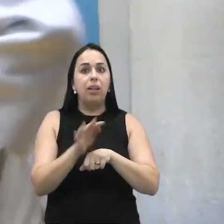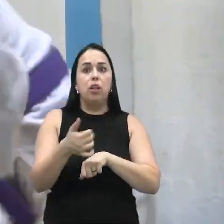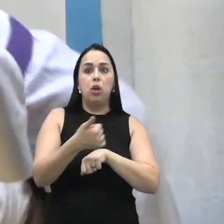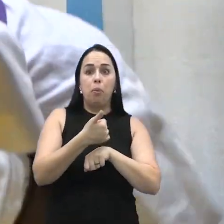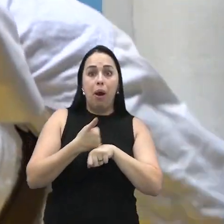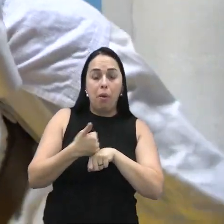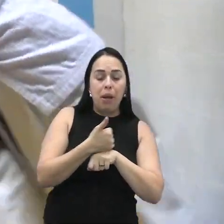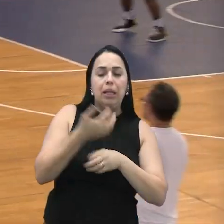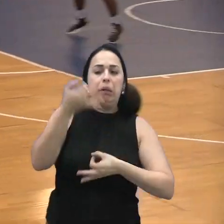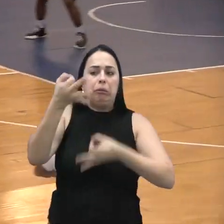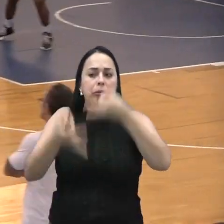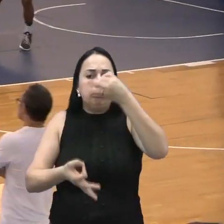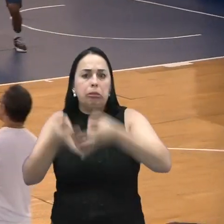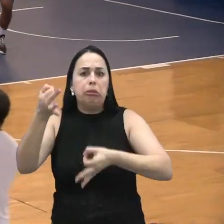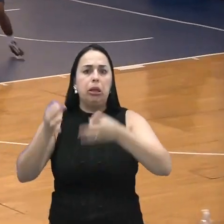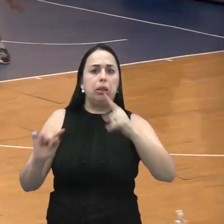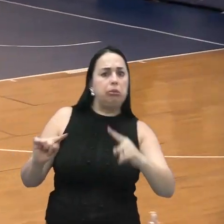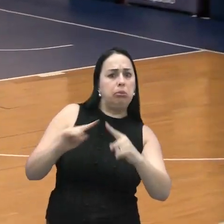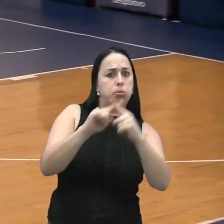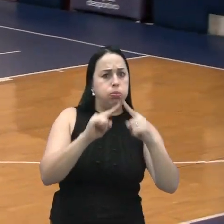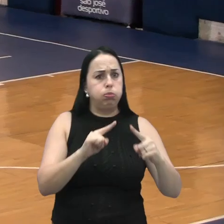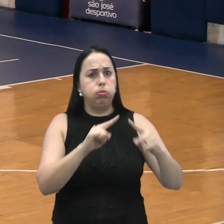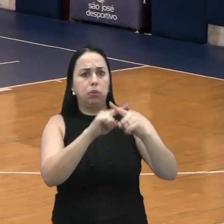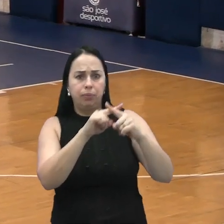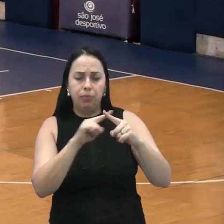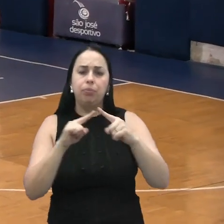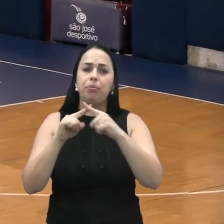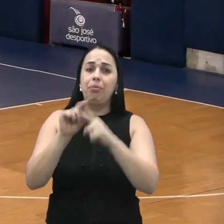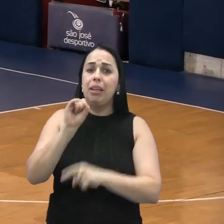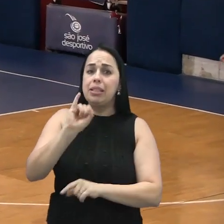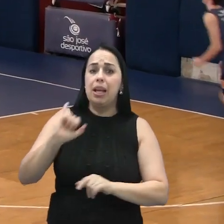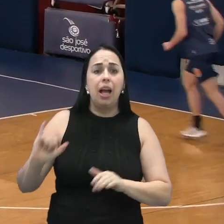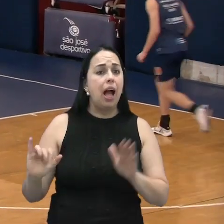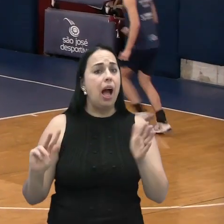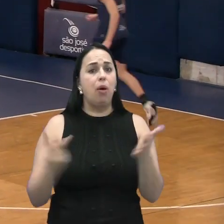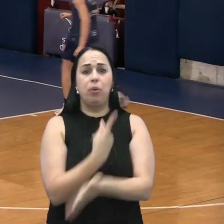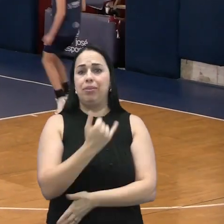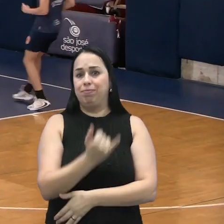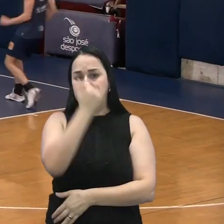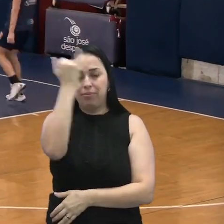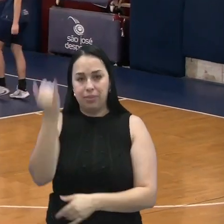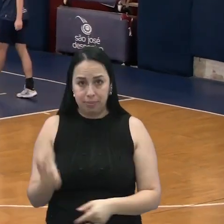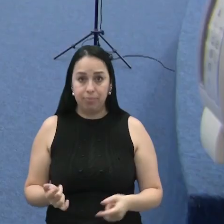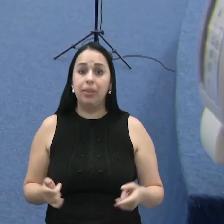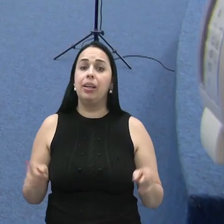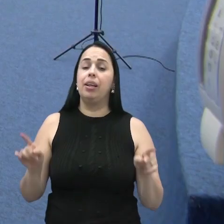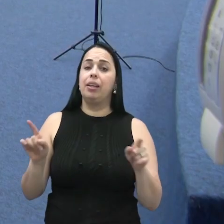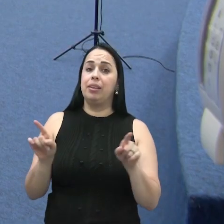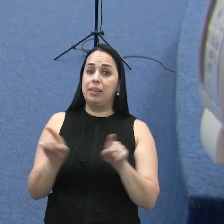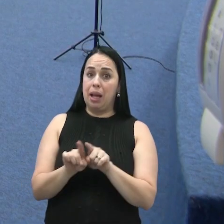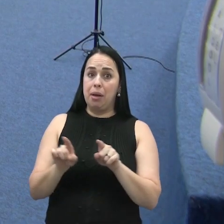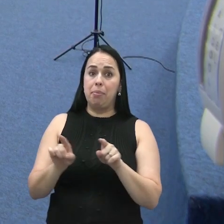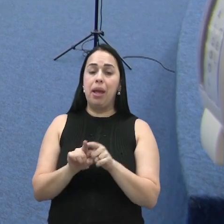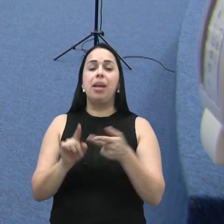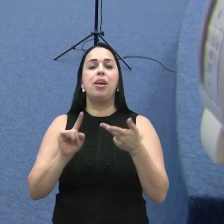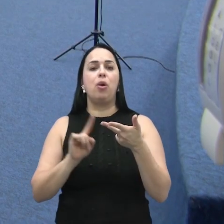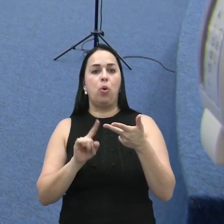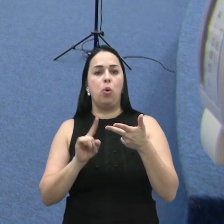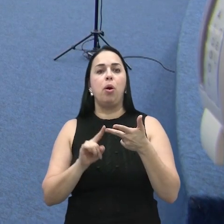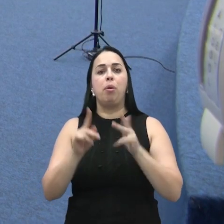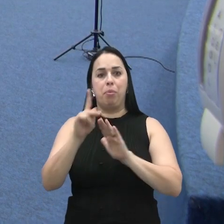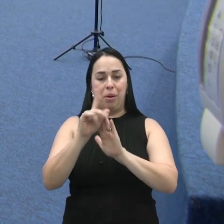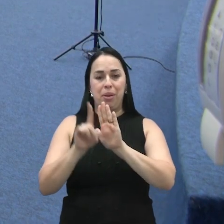de profissionalizar o julgamento de disputas e de litígios de campeonatos locais. Também recebeu o